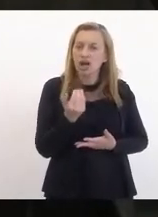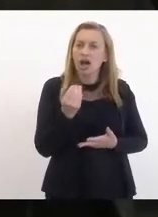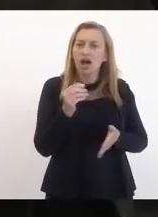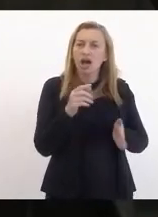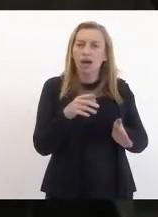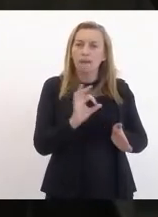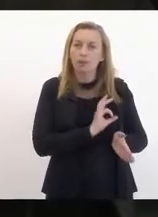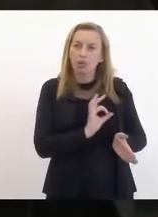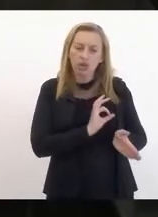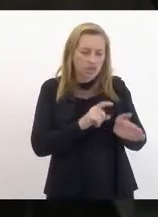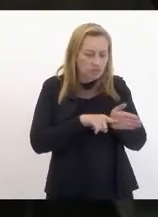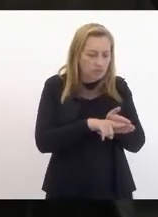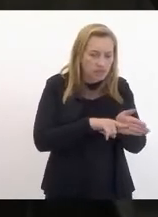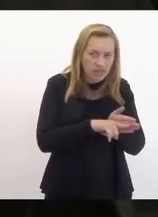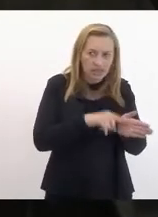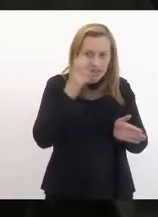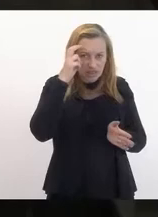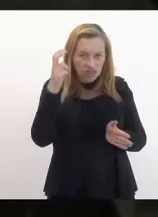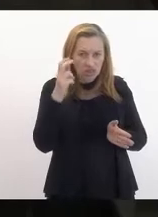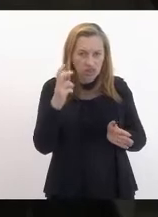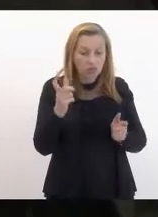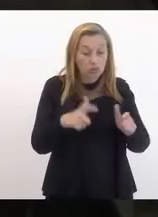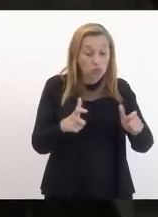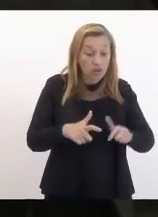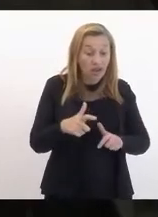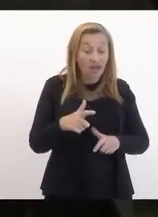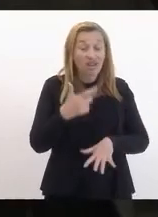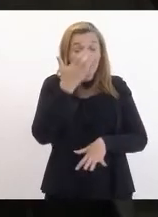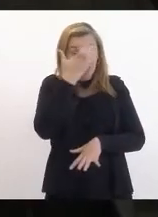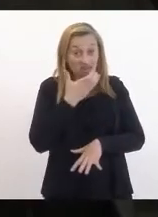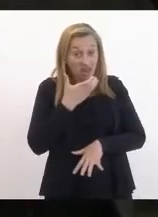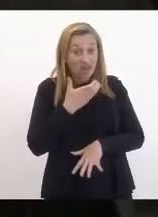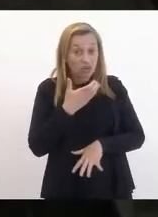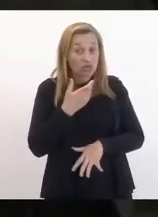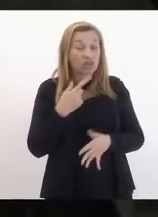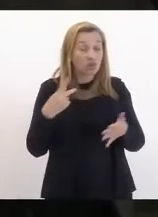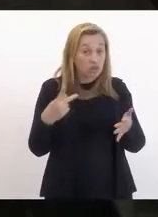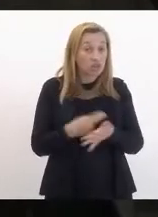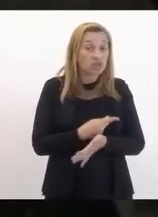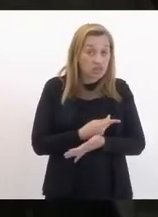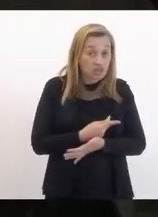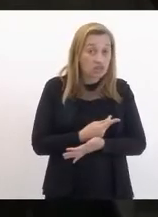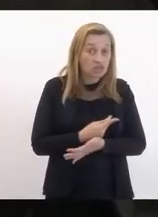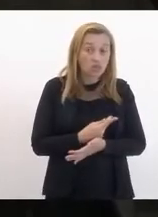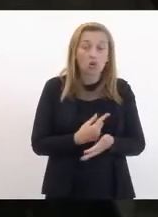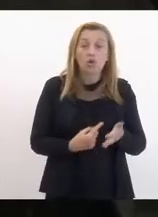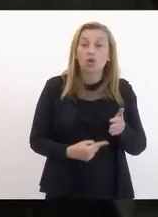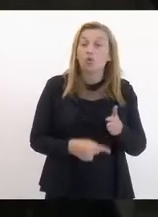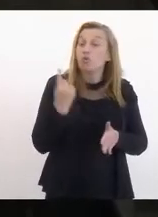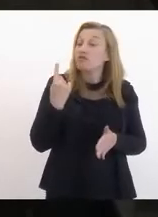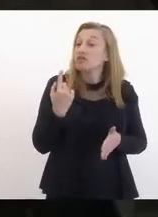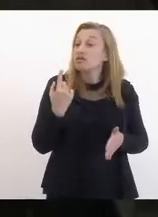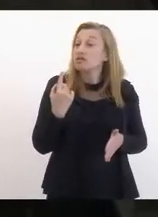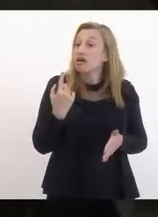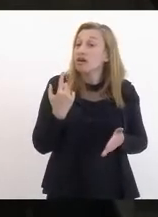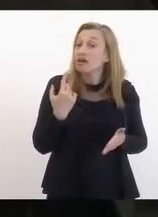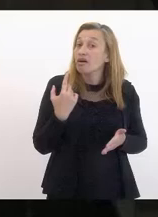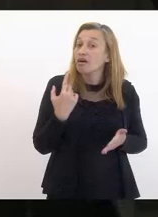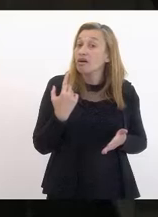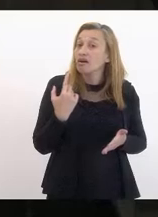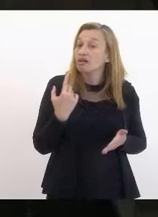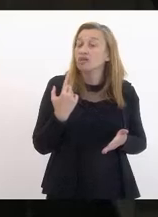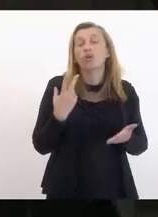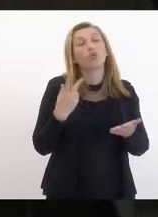perícia da cena do crime. É muito grave que essas ocorrências, enfim, uma vez